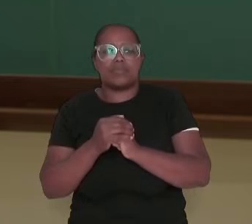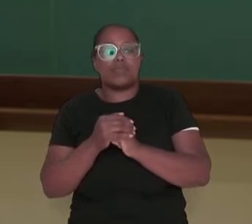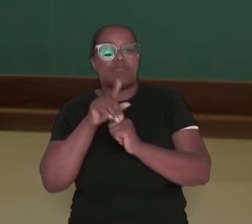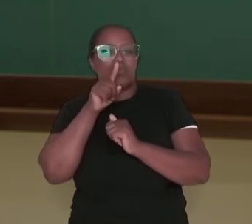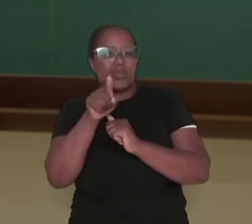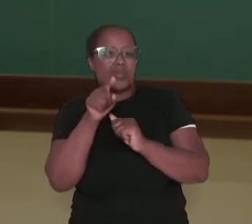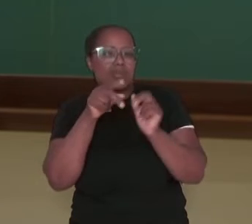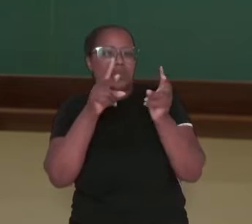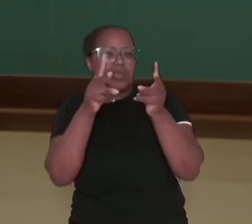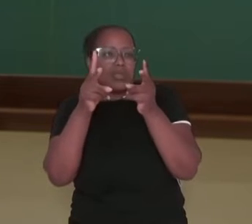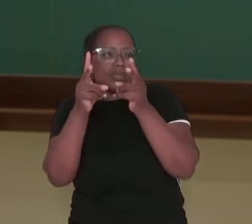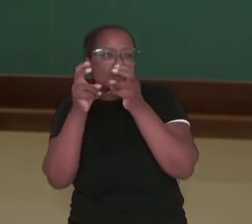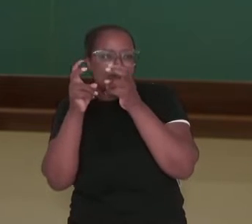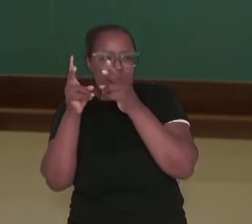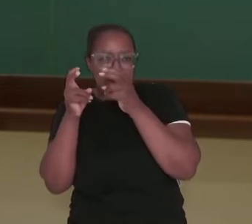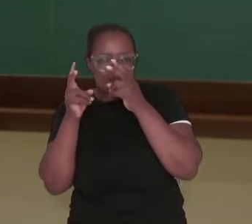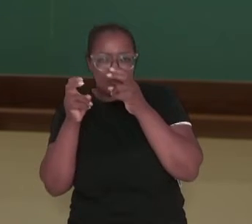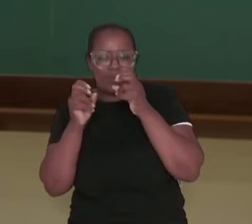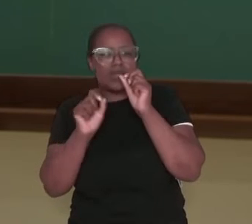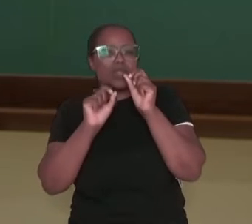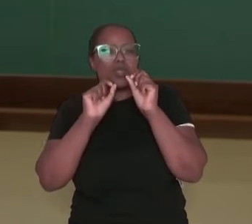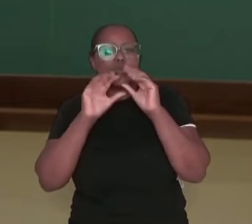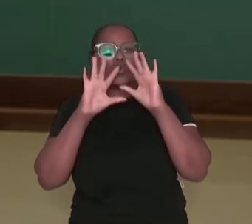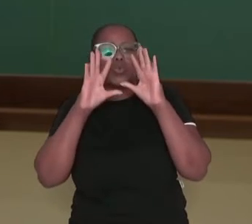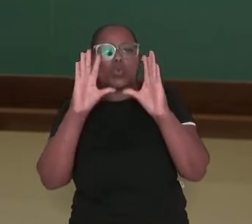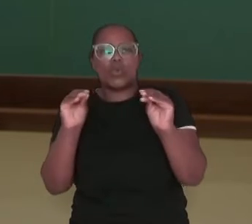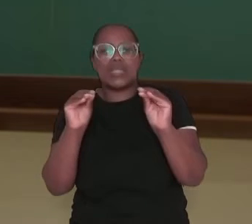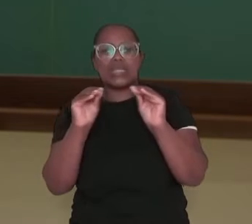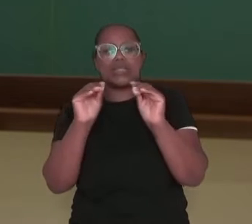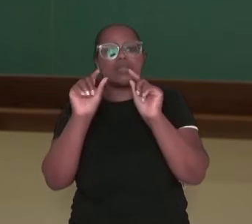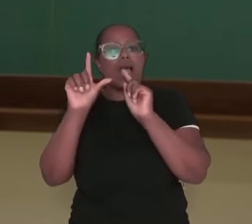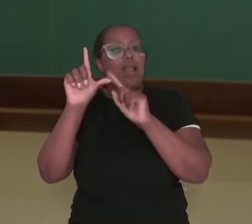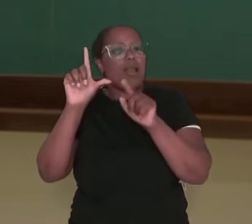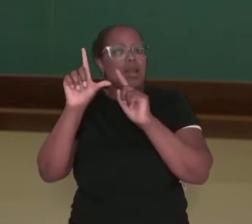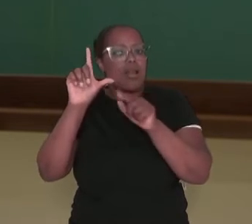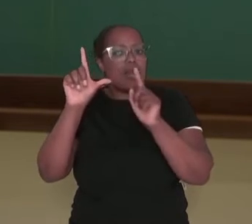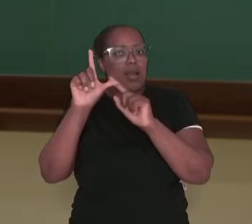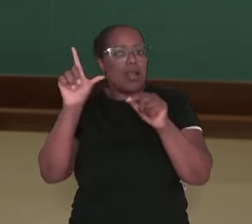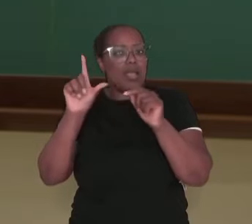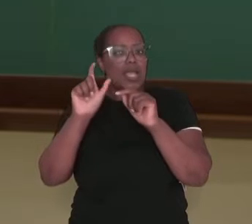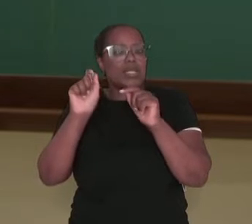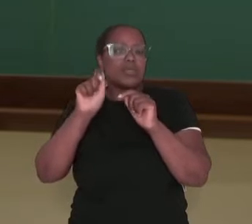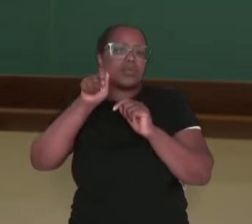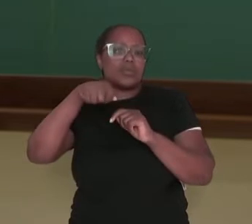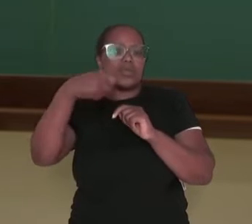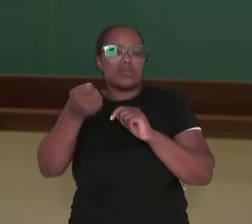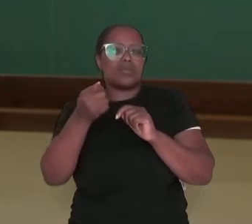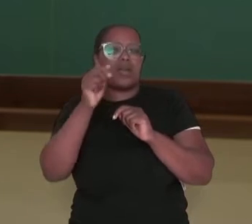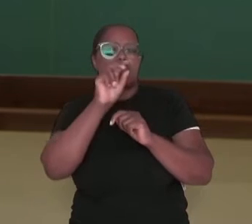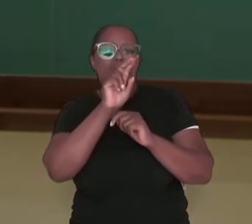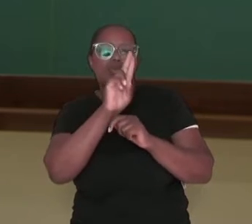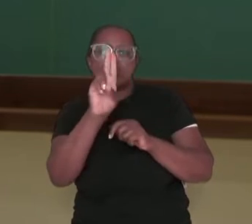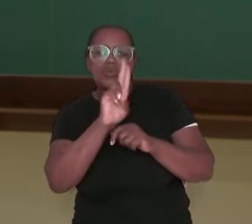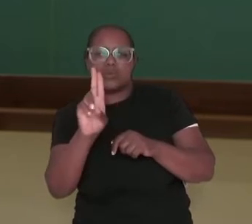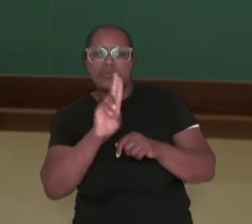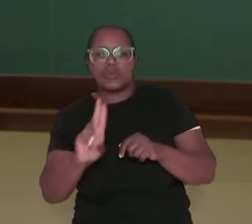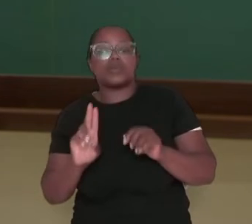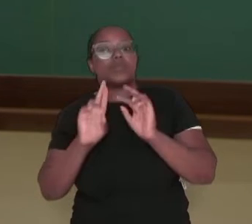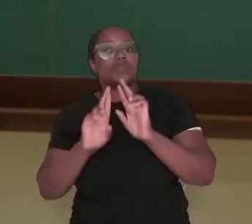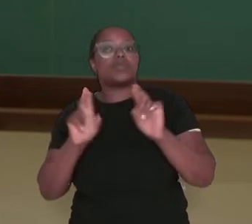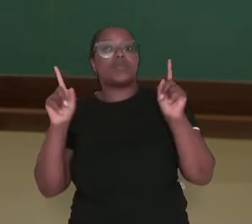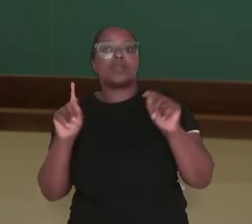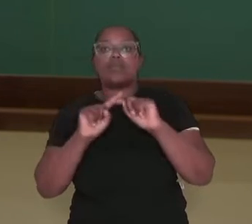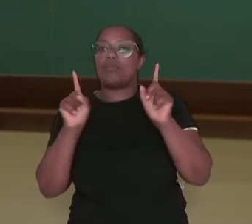Você observou que apesar dos prefixos serem os mesmos, eles não são exatamente iguais às outras